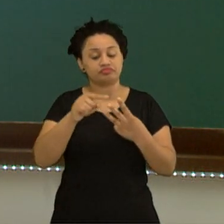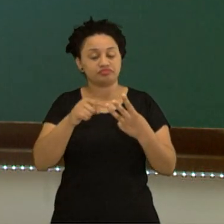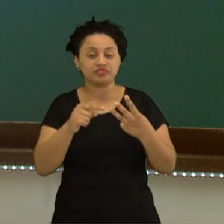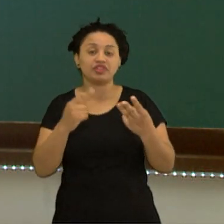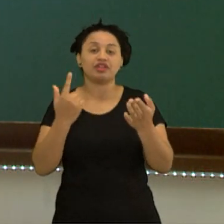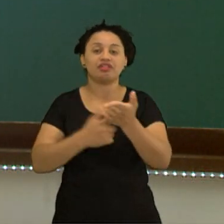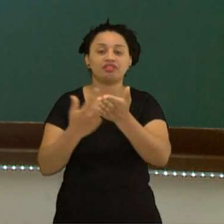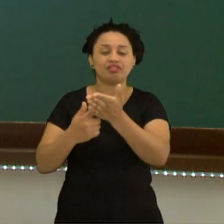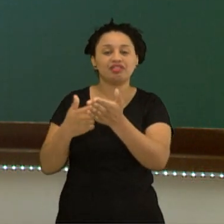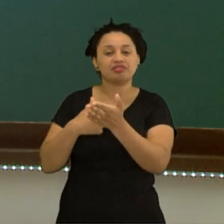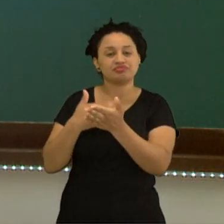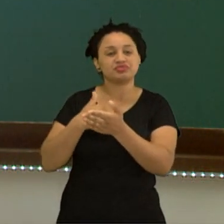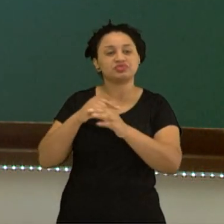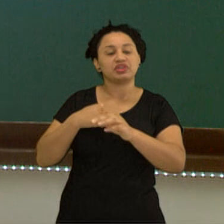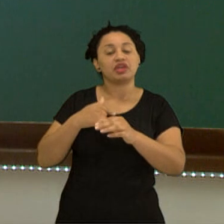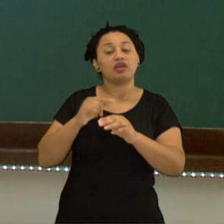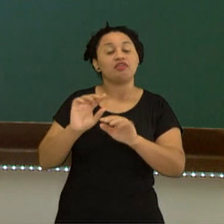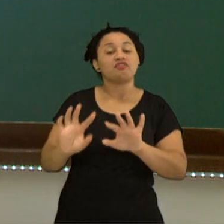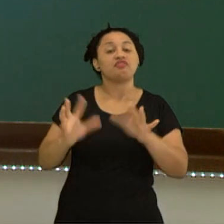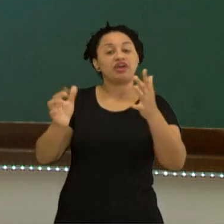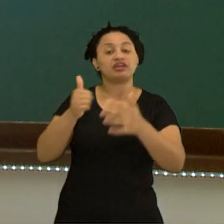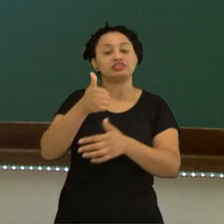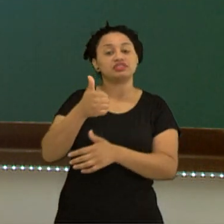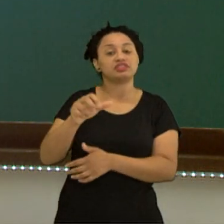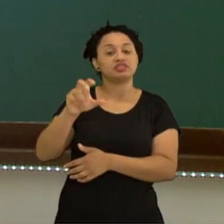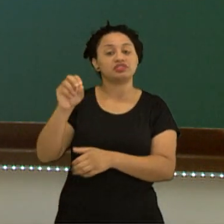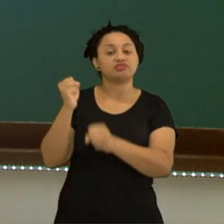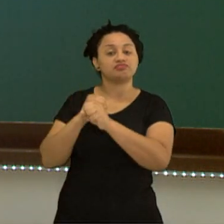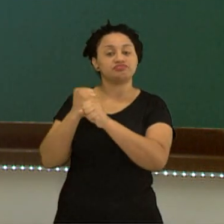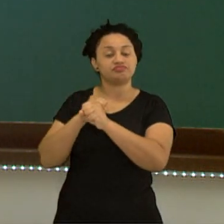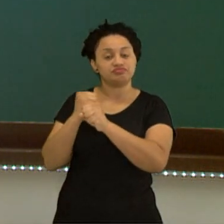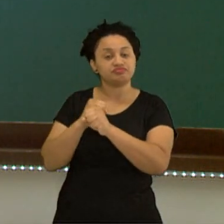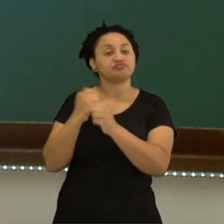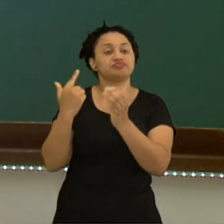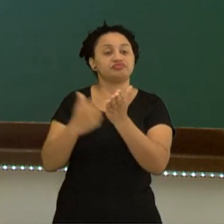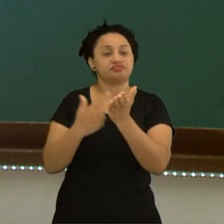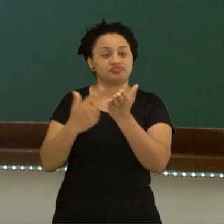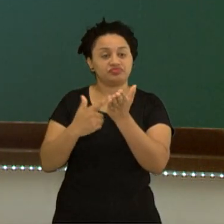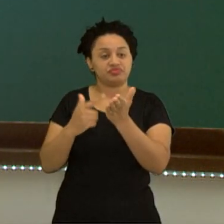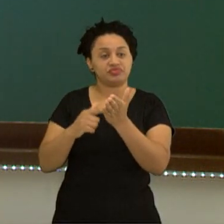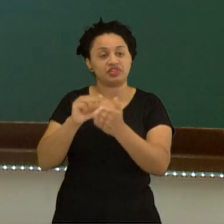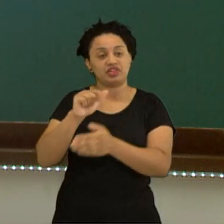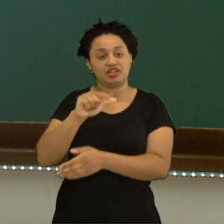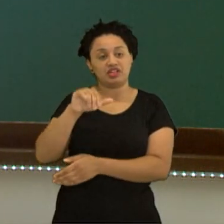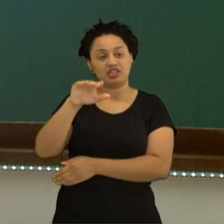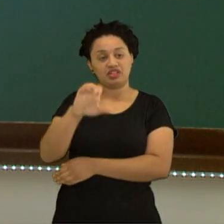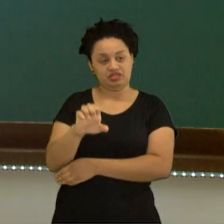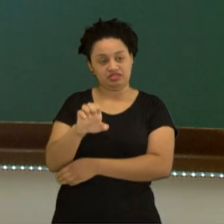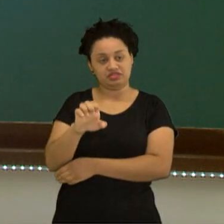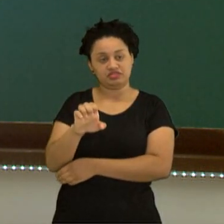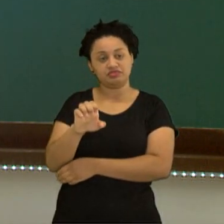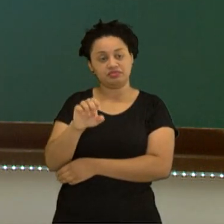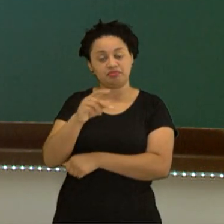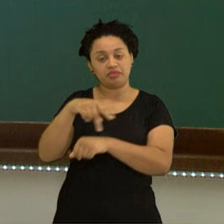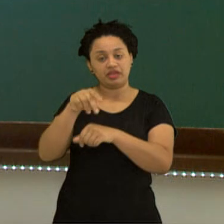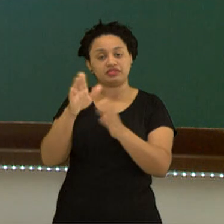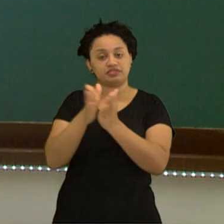os 150 anos de Alice no País das Maravilhas, de Lewis Carroll. Carolina